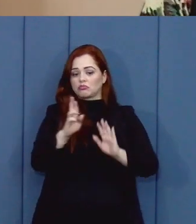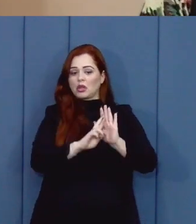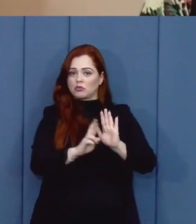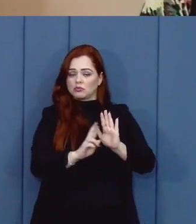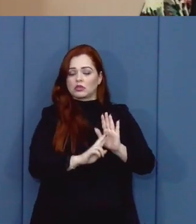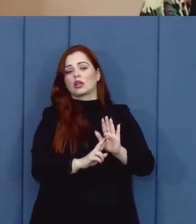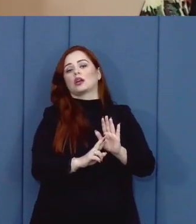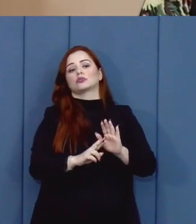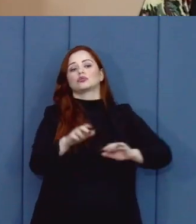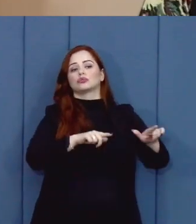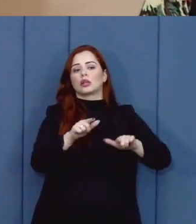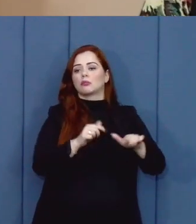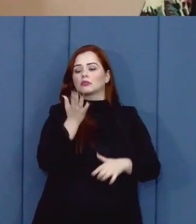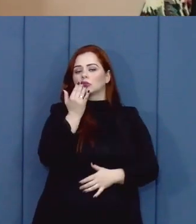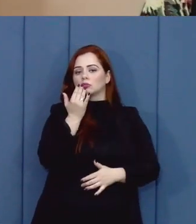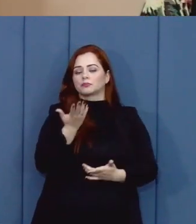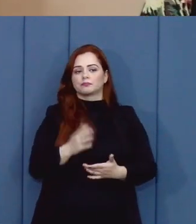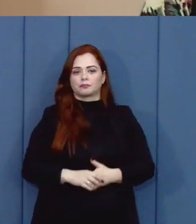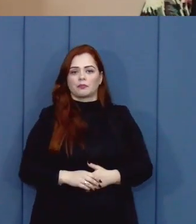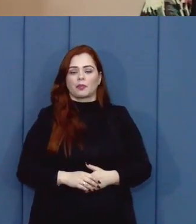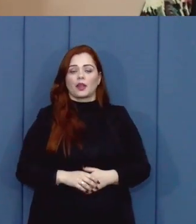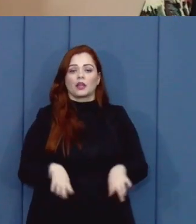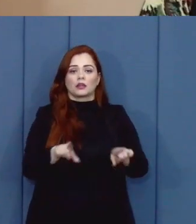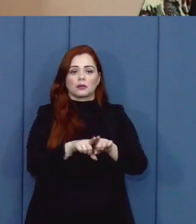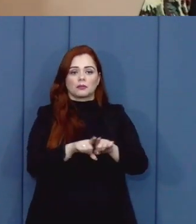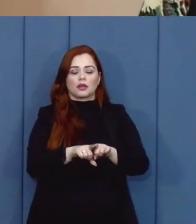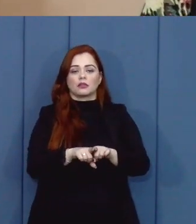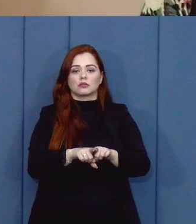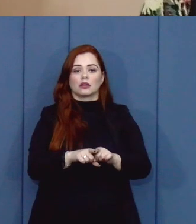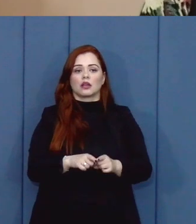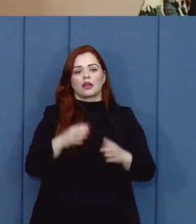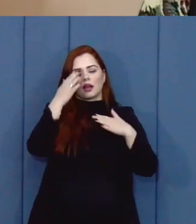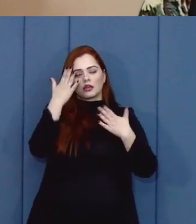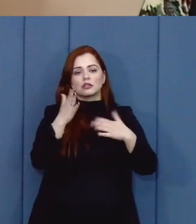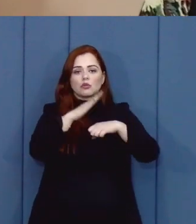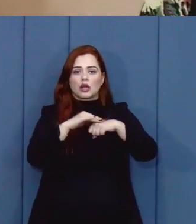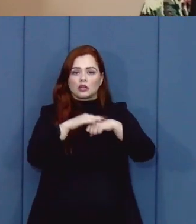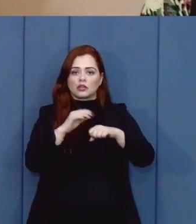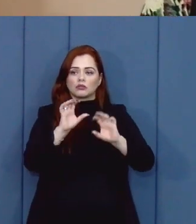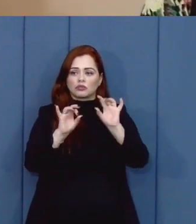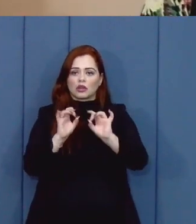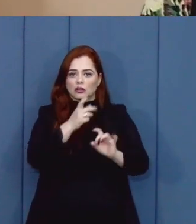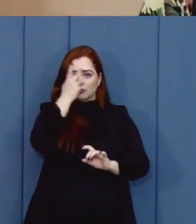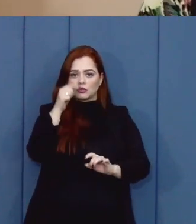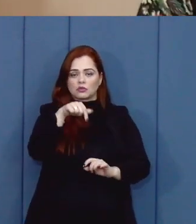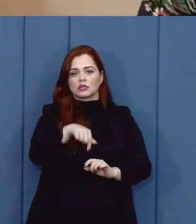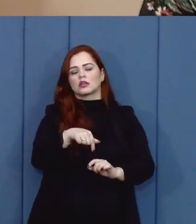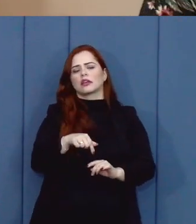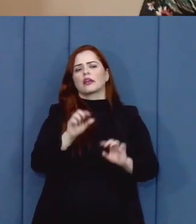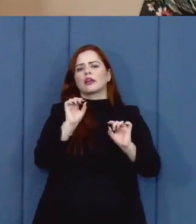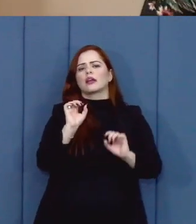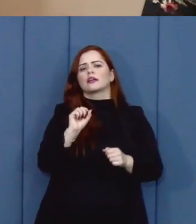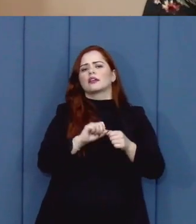trabalho do Brasil no Códex Alimentários. Agradecer pelo carinho de vocês e apenas fazer